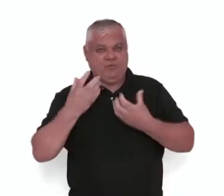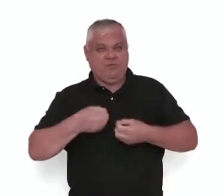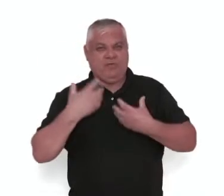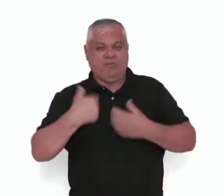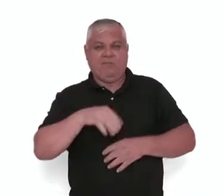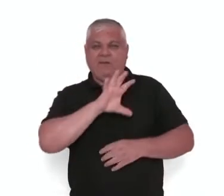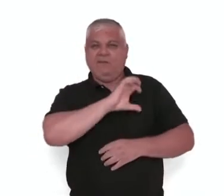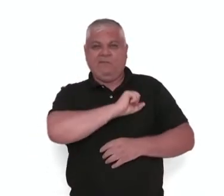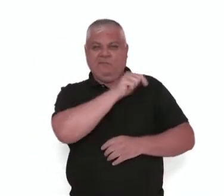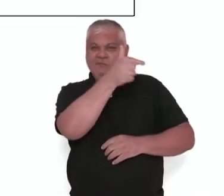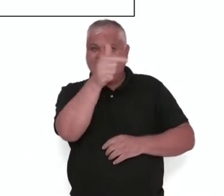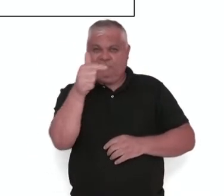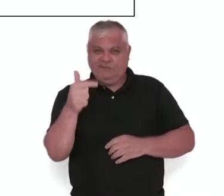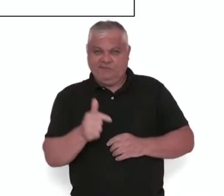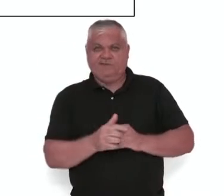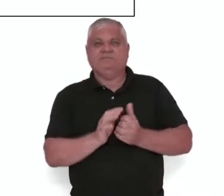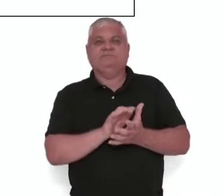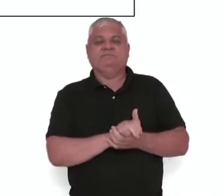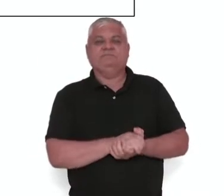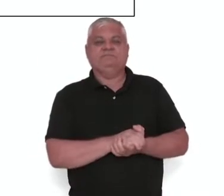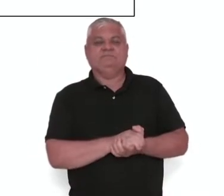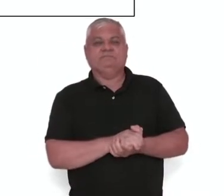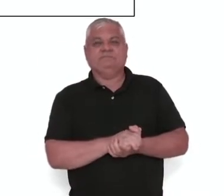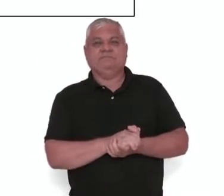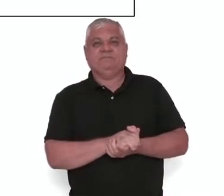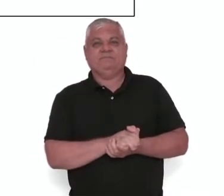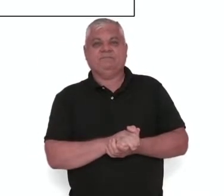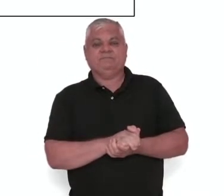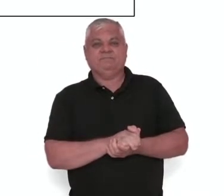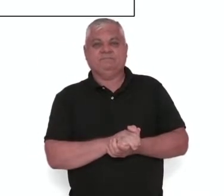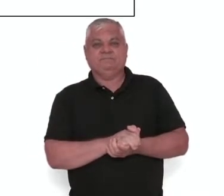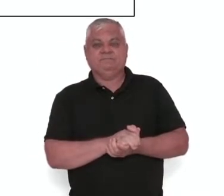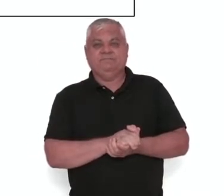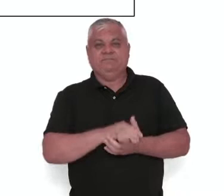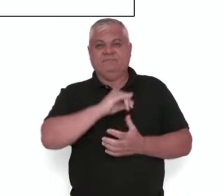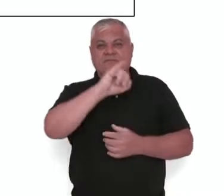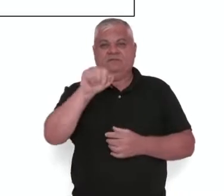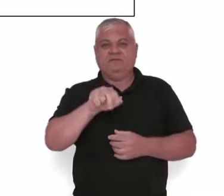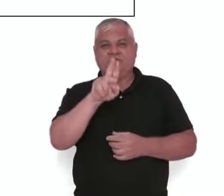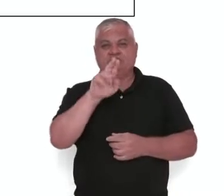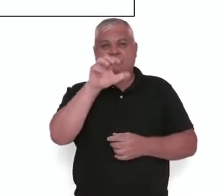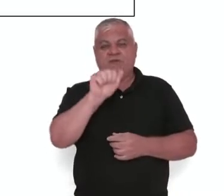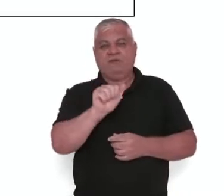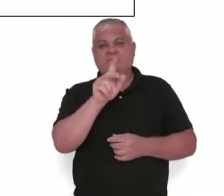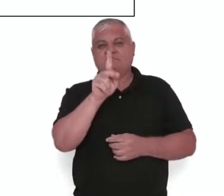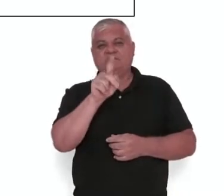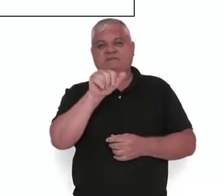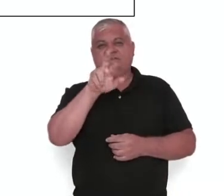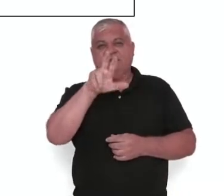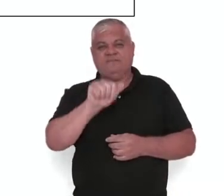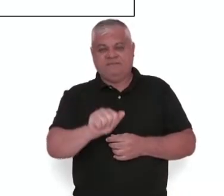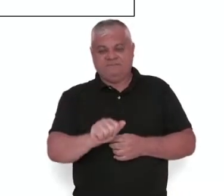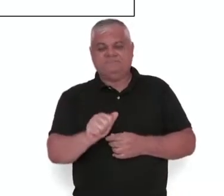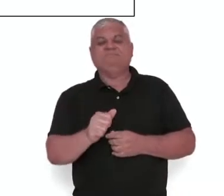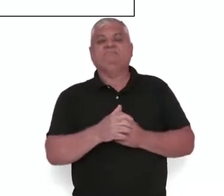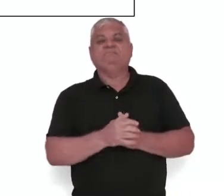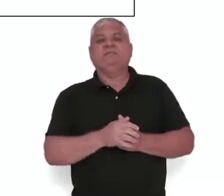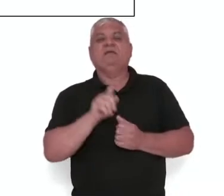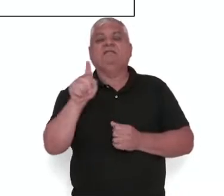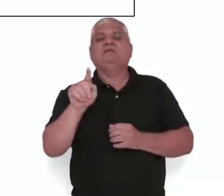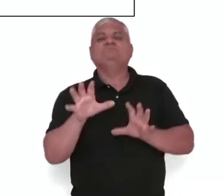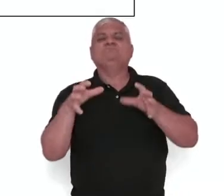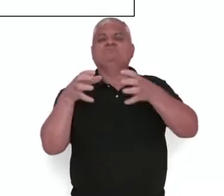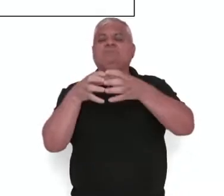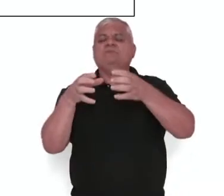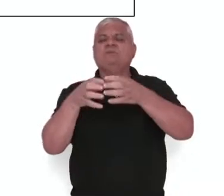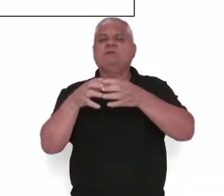essa temática. Vem comigo. Do Juca Pirama, de Gonçalves Dias, da tribo